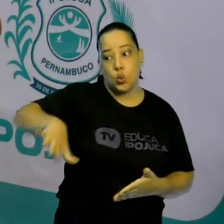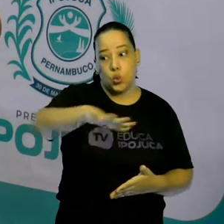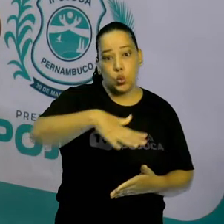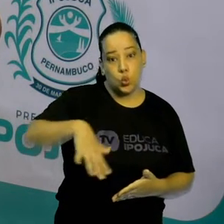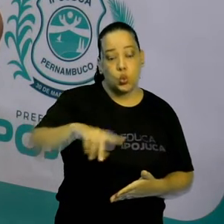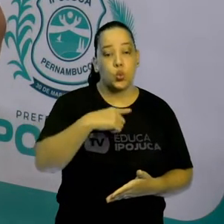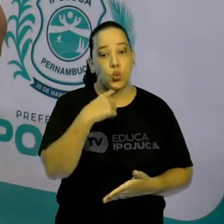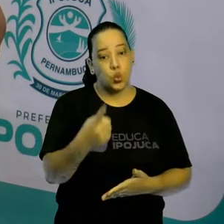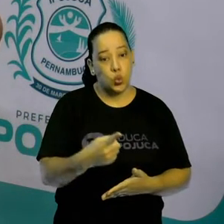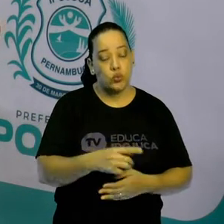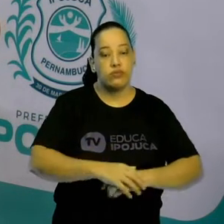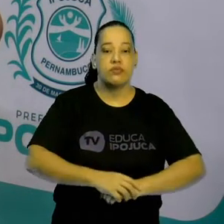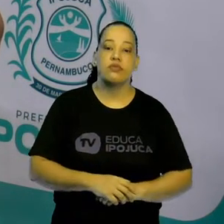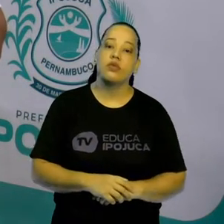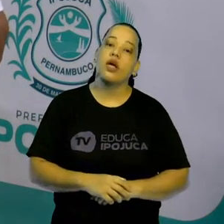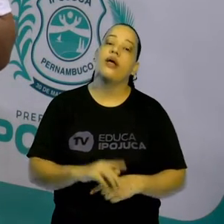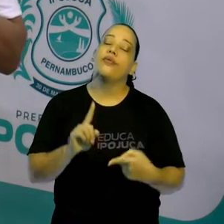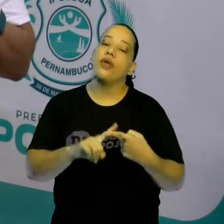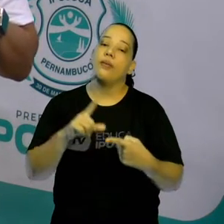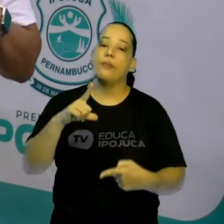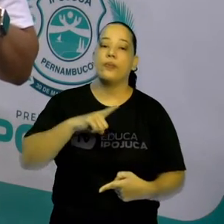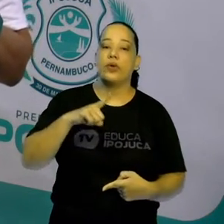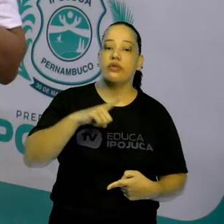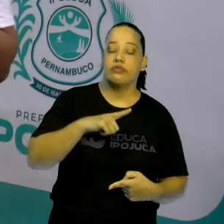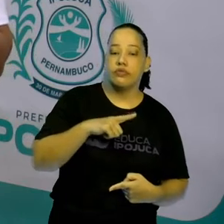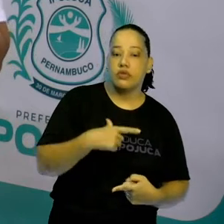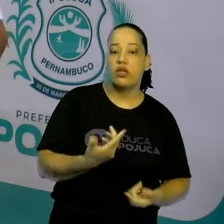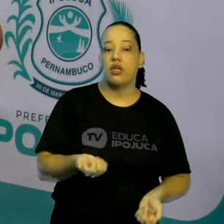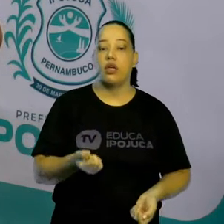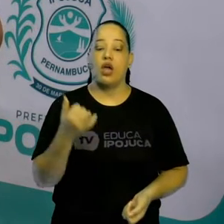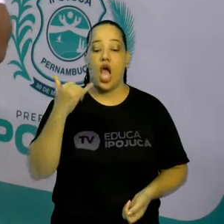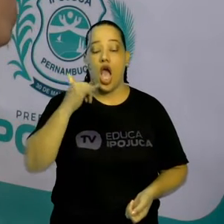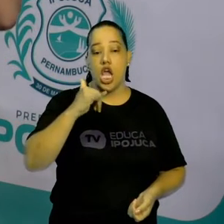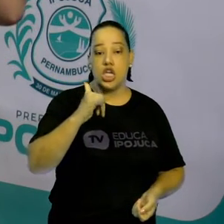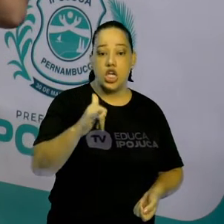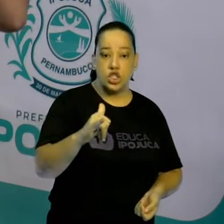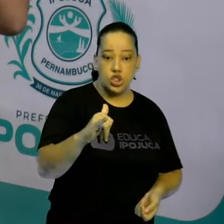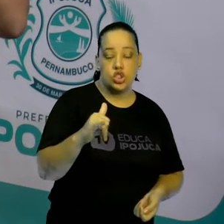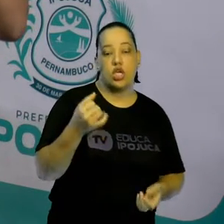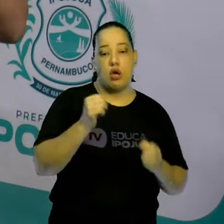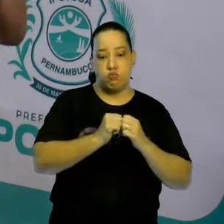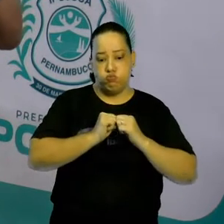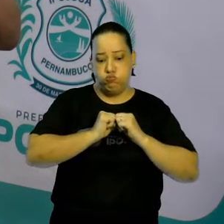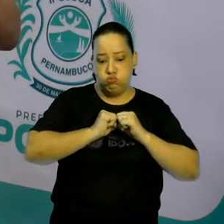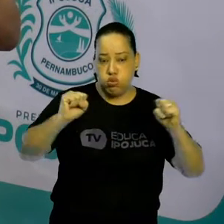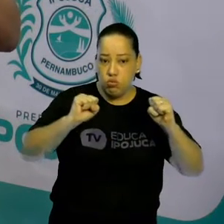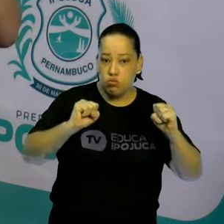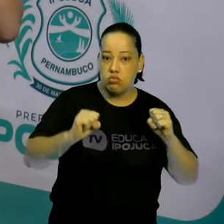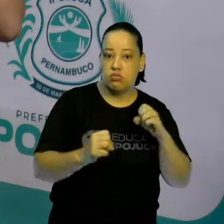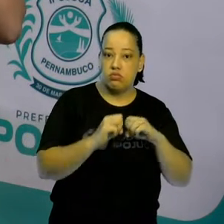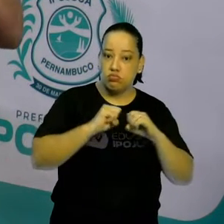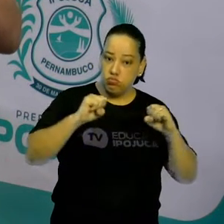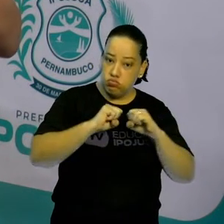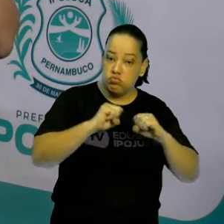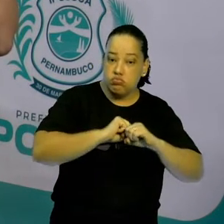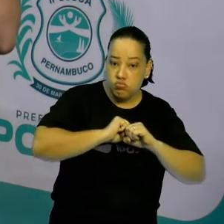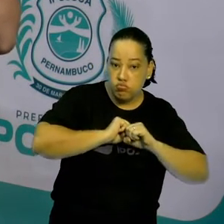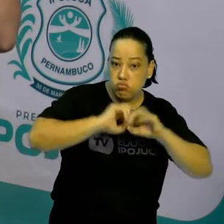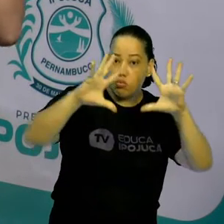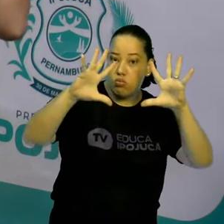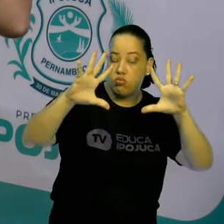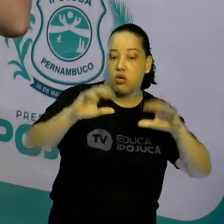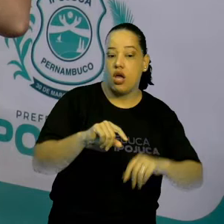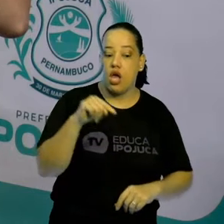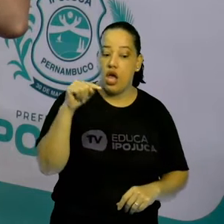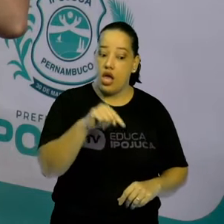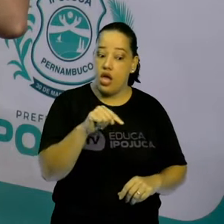Nós temos também a energia nuclear, que ela vai fazer o quê? Vantagem. Não causa poluição na